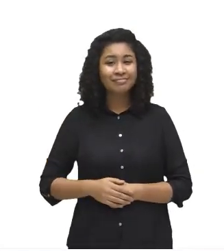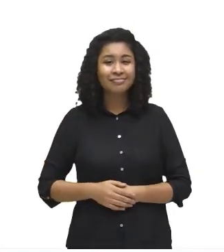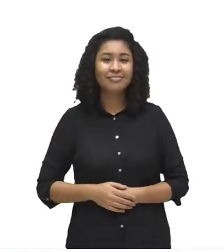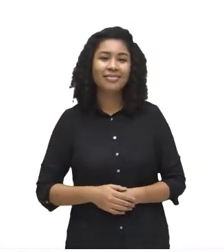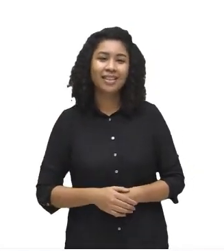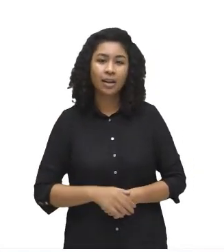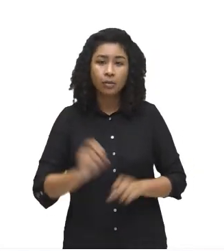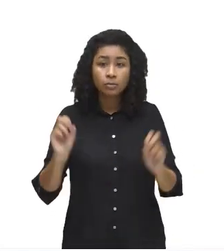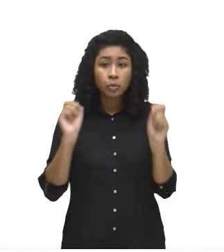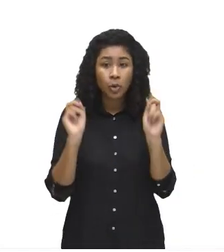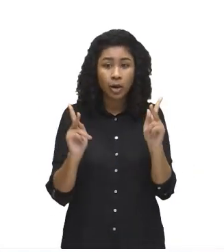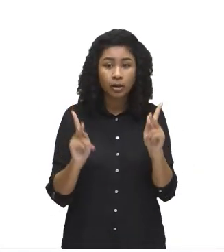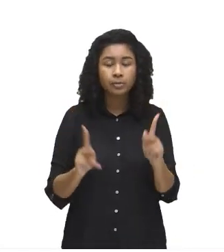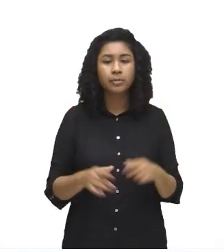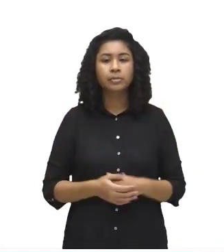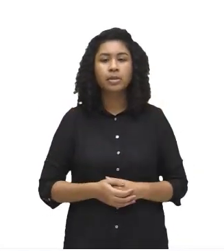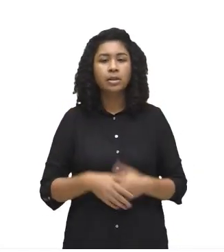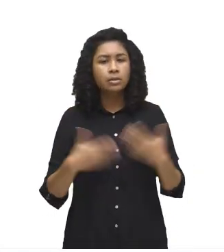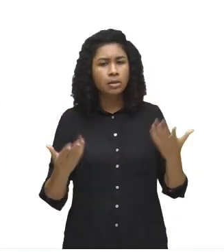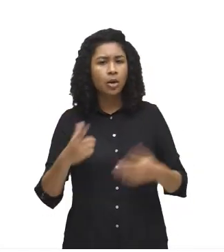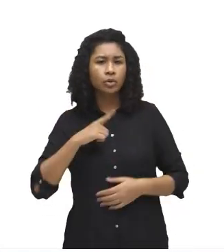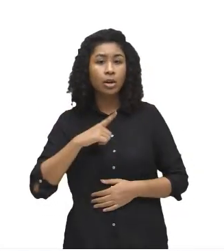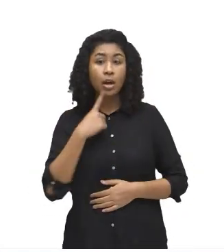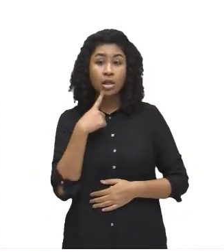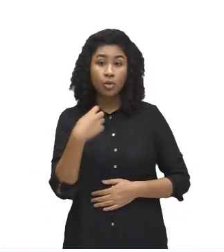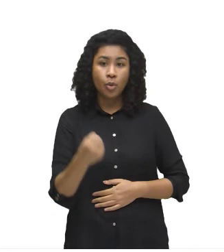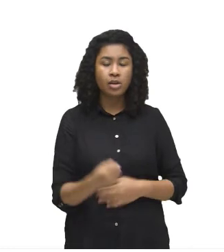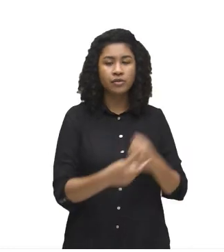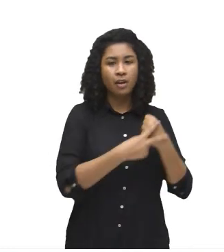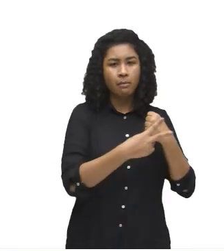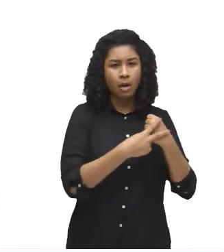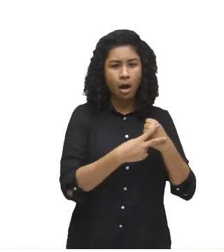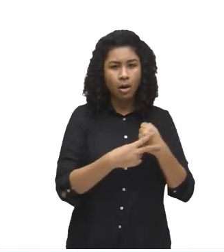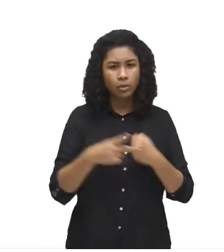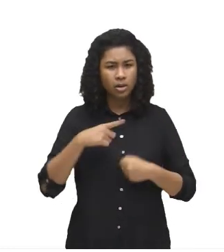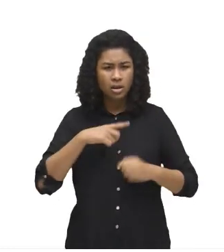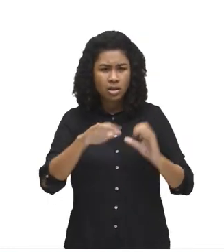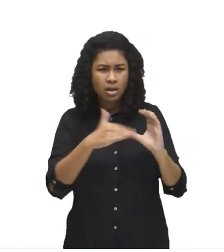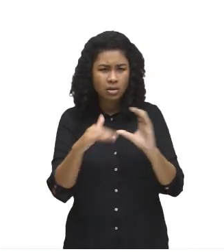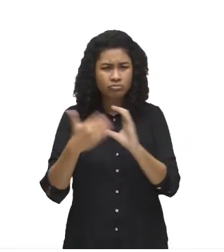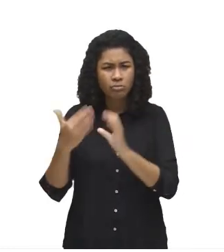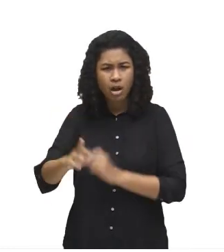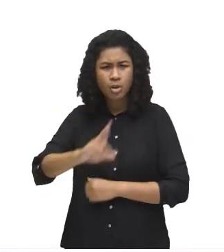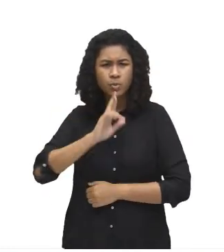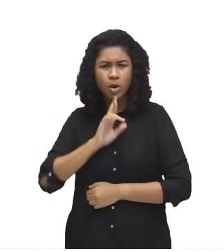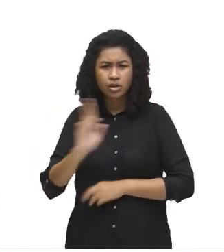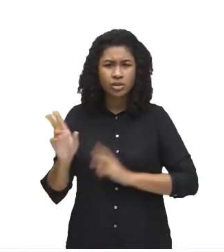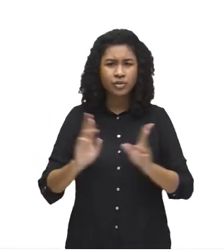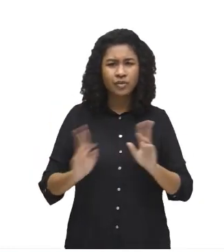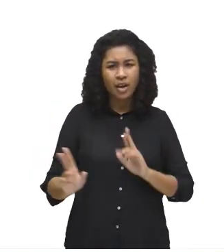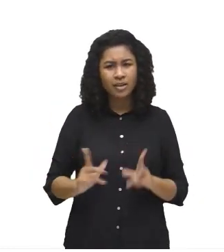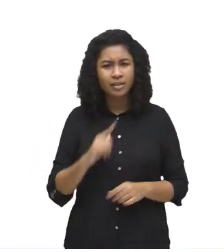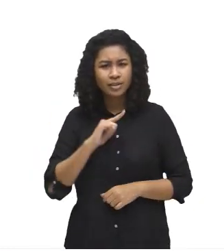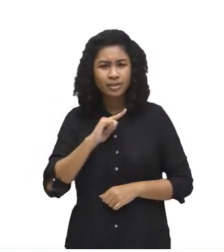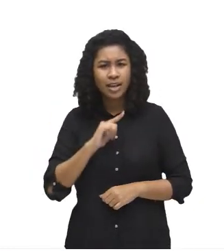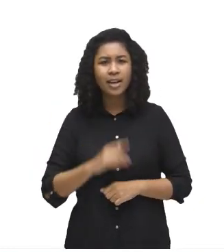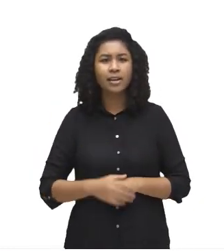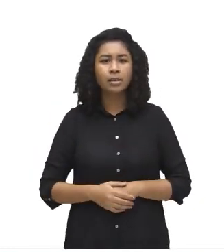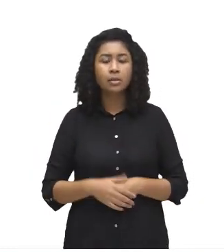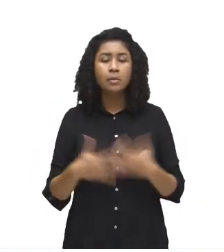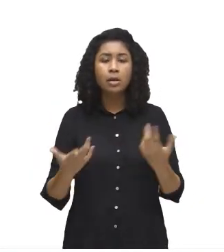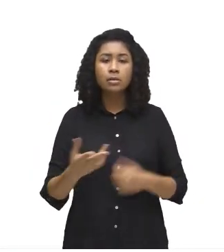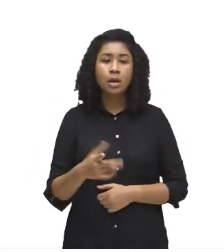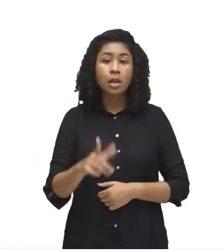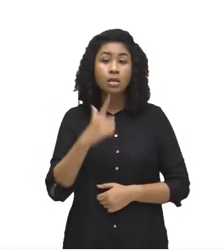chat, tá bom? Nós temos a linguagem verbal, estou vendo respostas aí diferentes, não é isso? Agora, o que temos que pensar? A linguagem verbal,